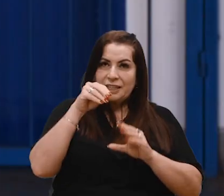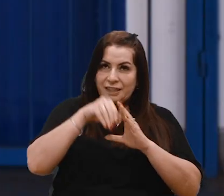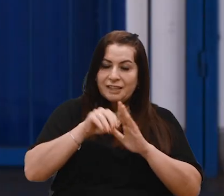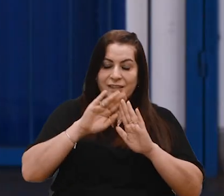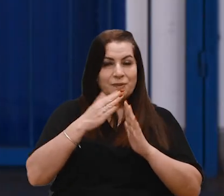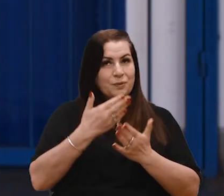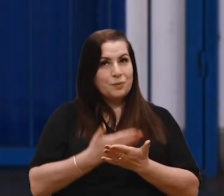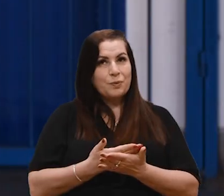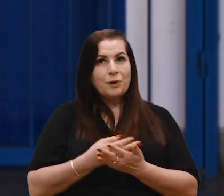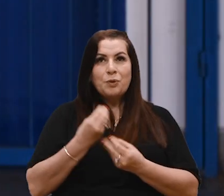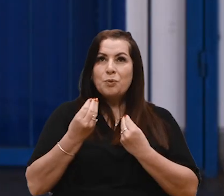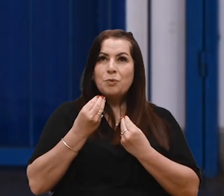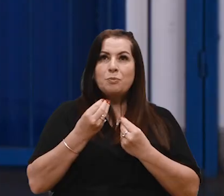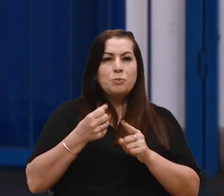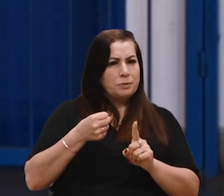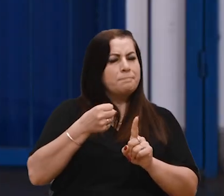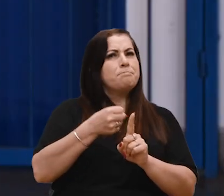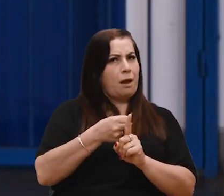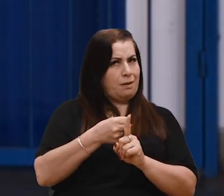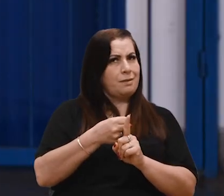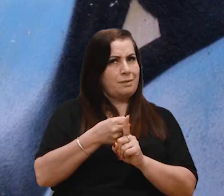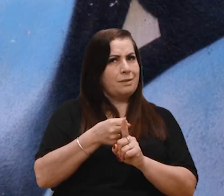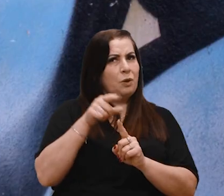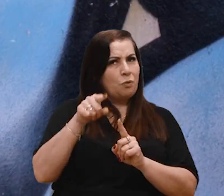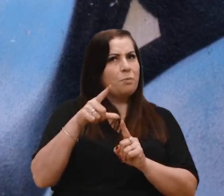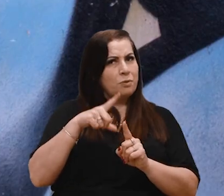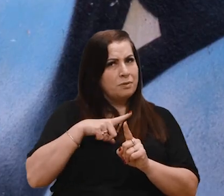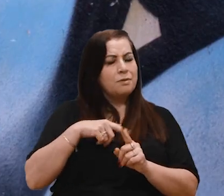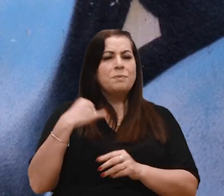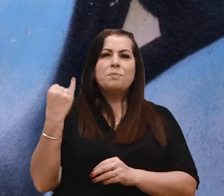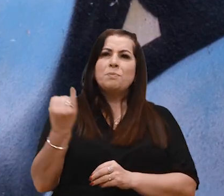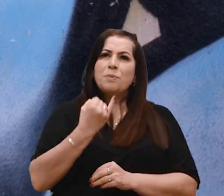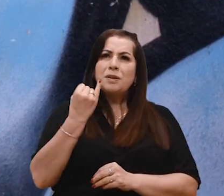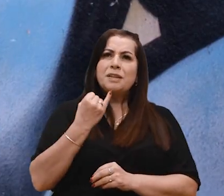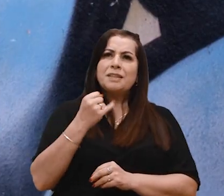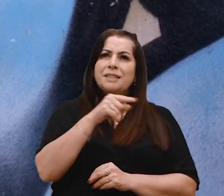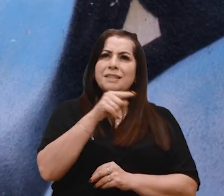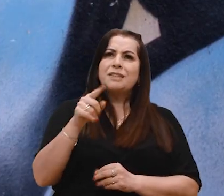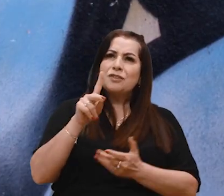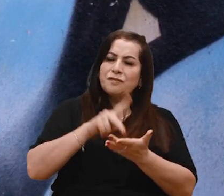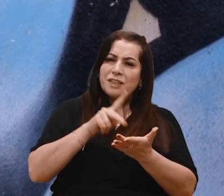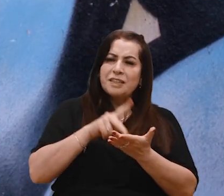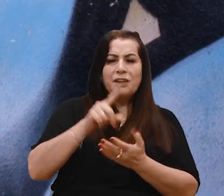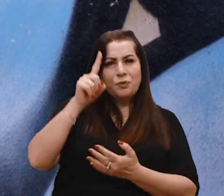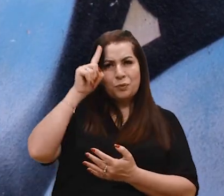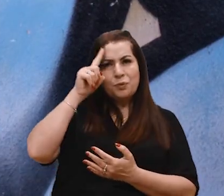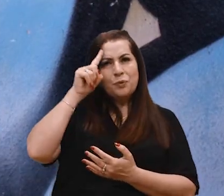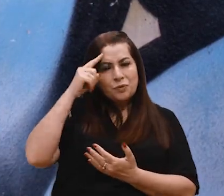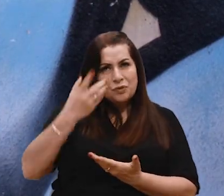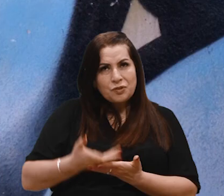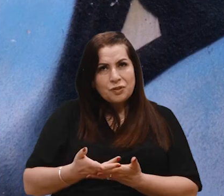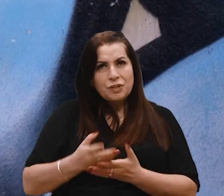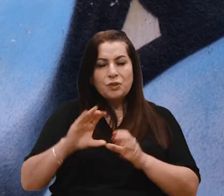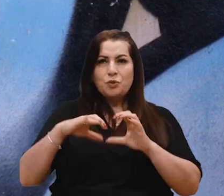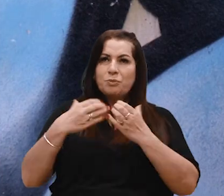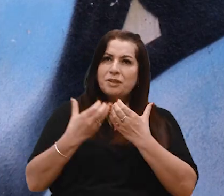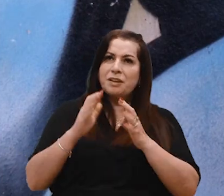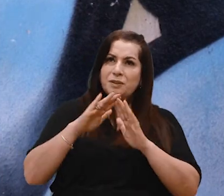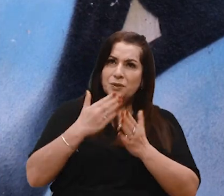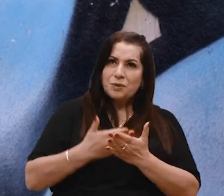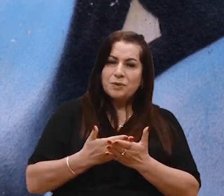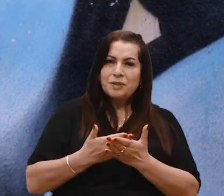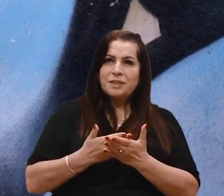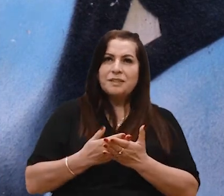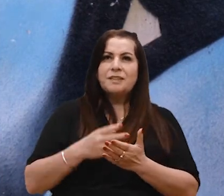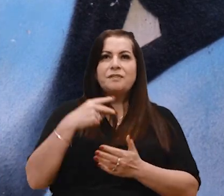gente vê aqui dentro da escola como isso impacta e como isso tem importância e relevância de fato no dia a dia, né,